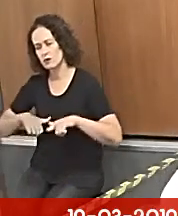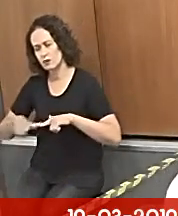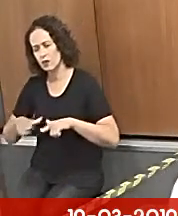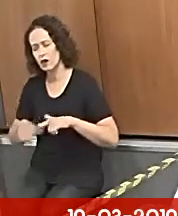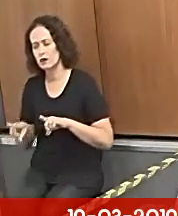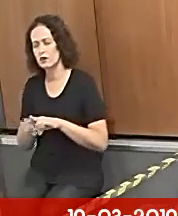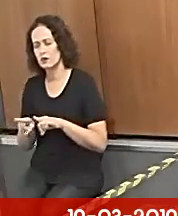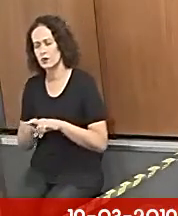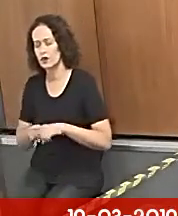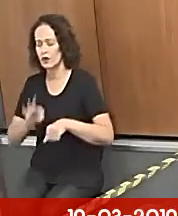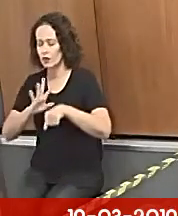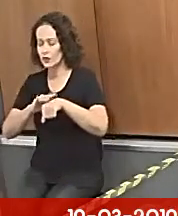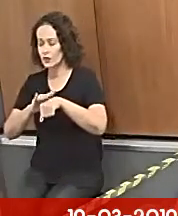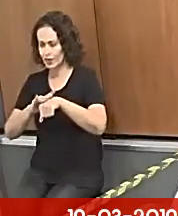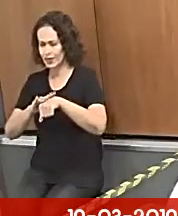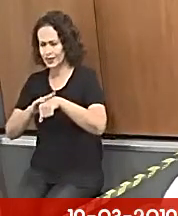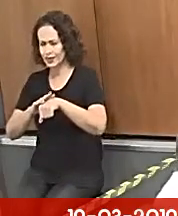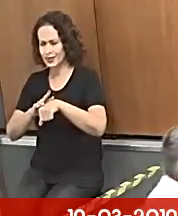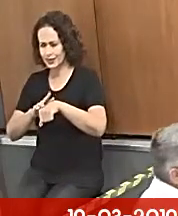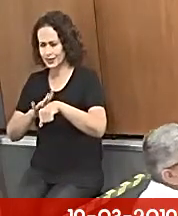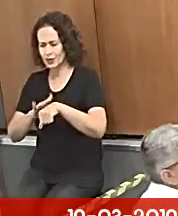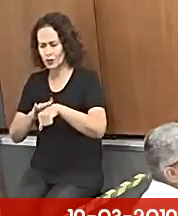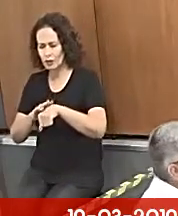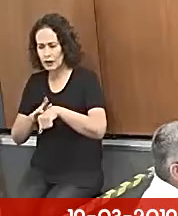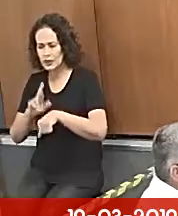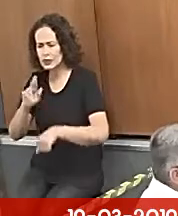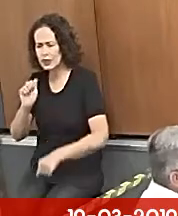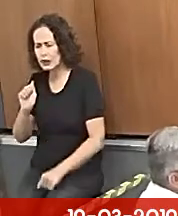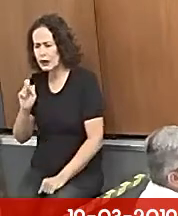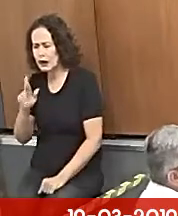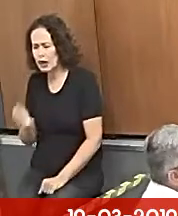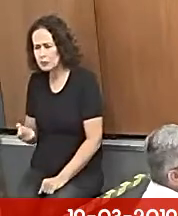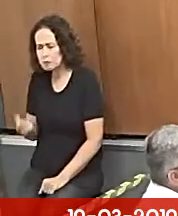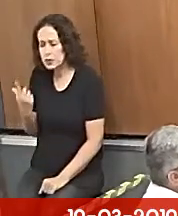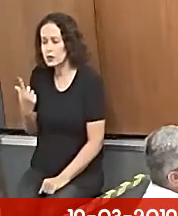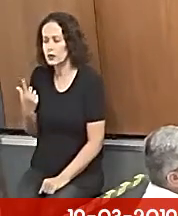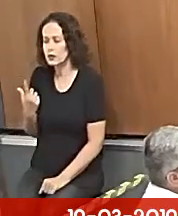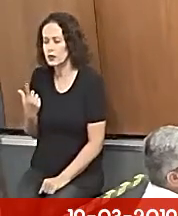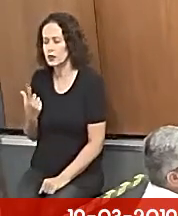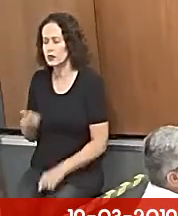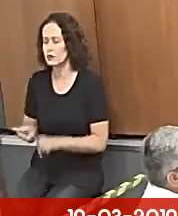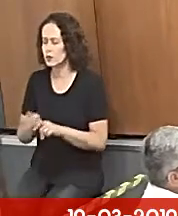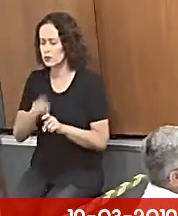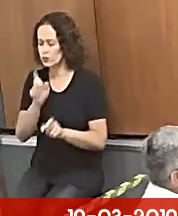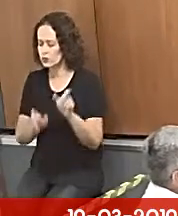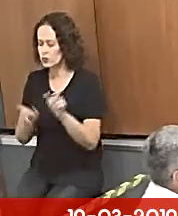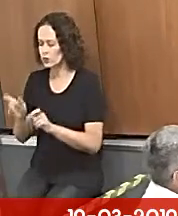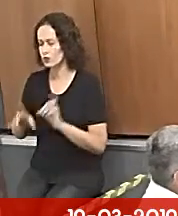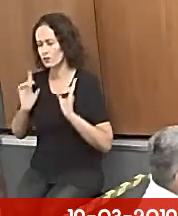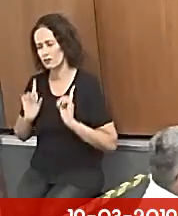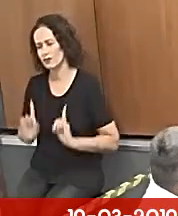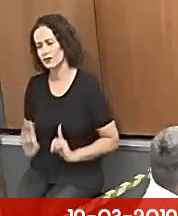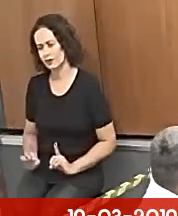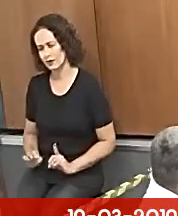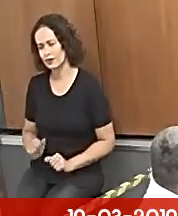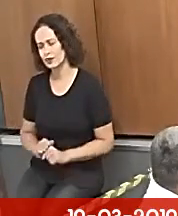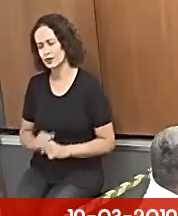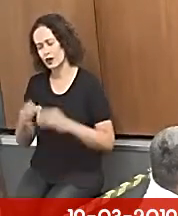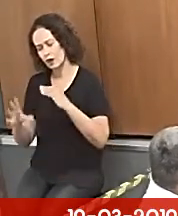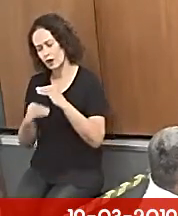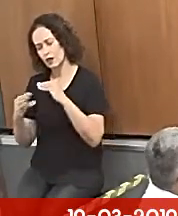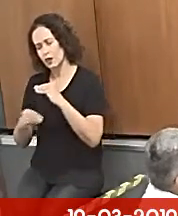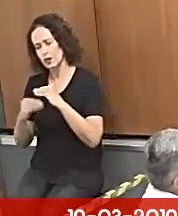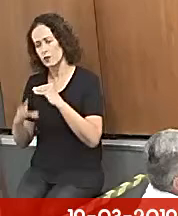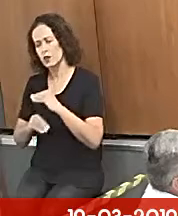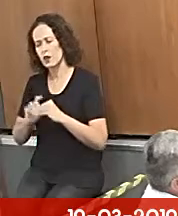doenças áreas as pessoas com deficiência ea maioria uma grande parte das emendas dele são voltadas para as